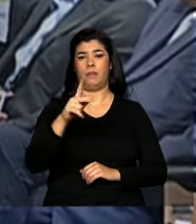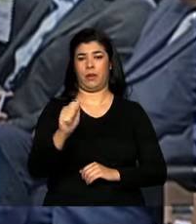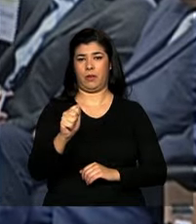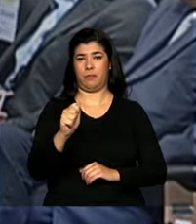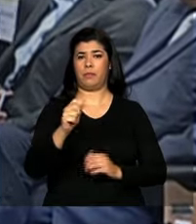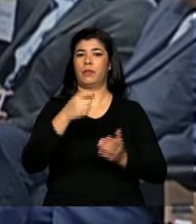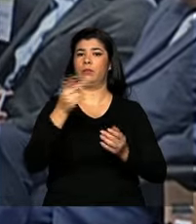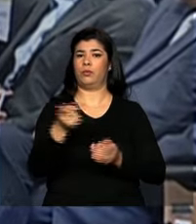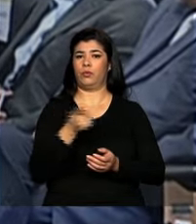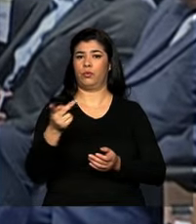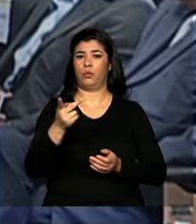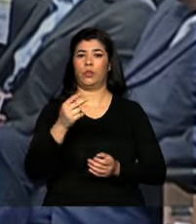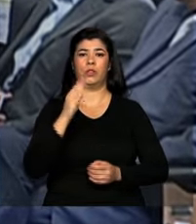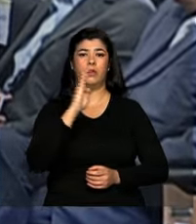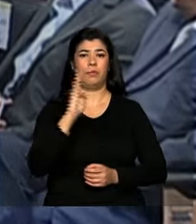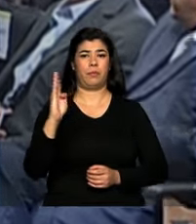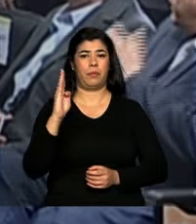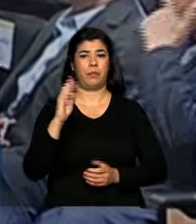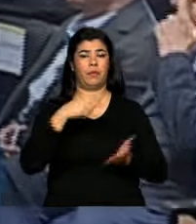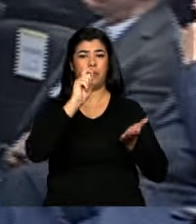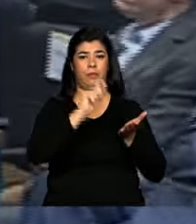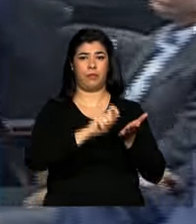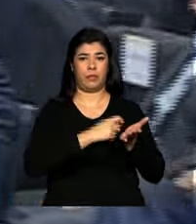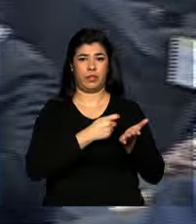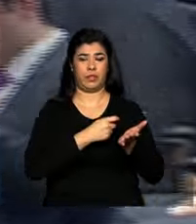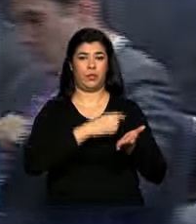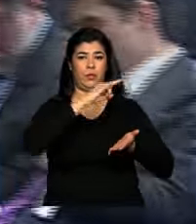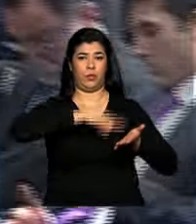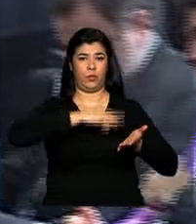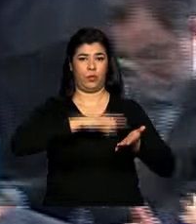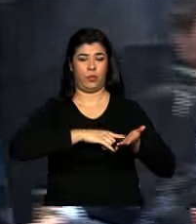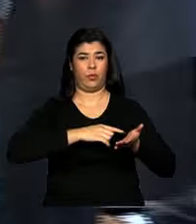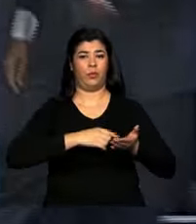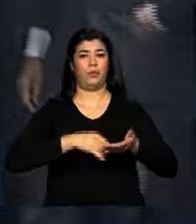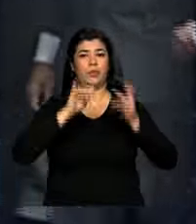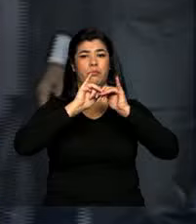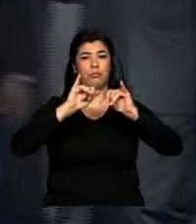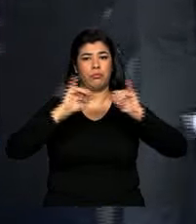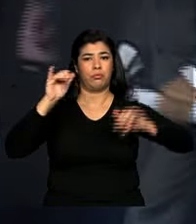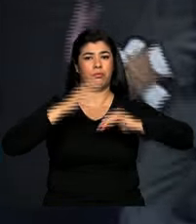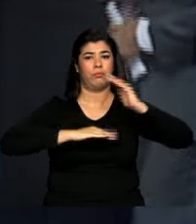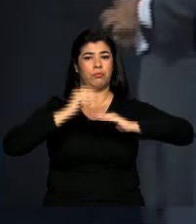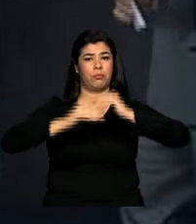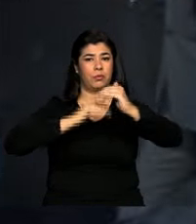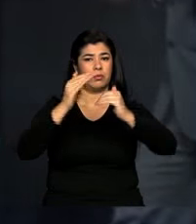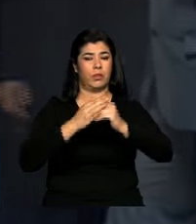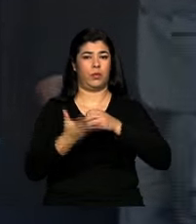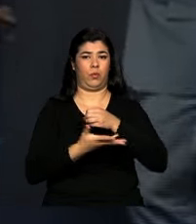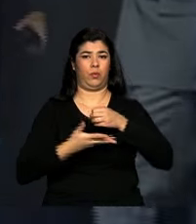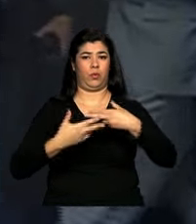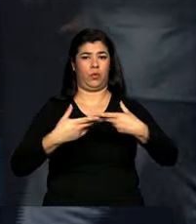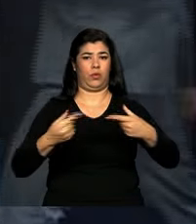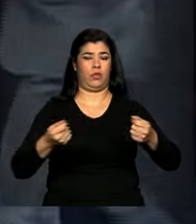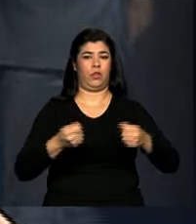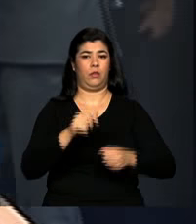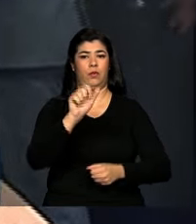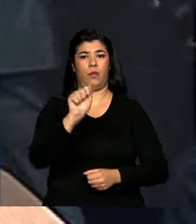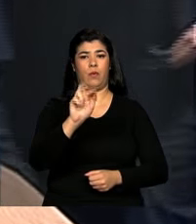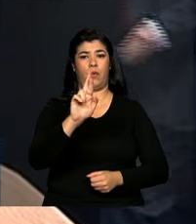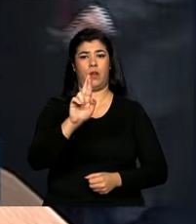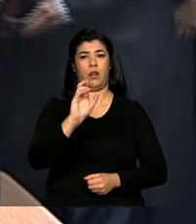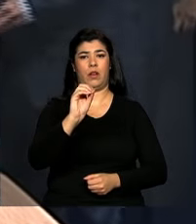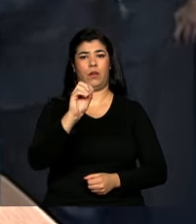acordo de cooperação técnica destinado a promover ações voltadas ao desenvolvimento sustentável do agronegócio